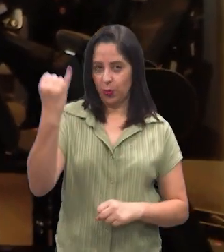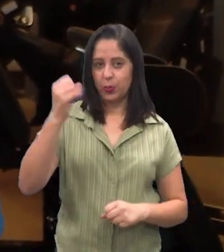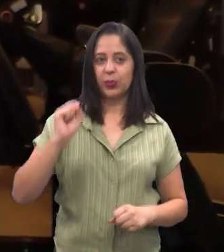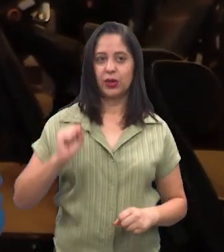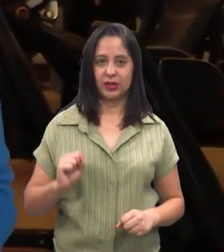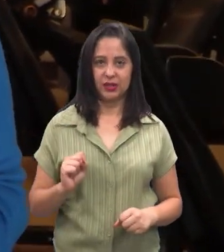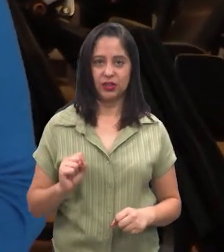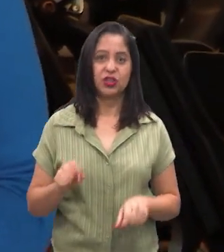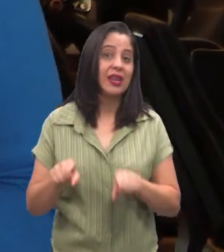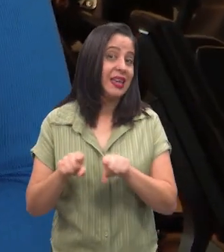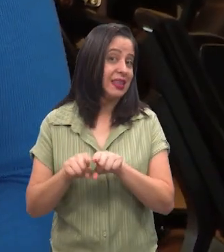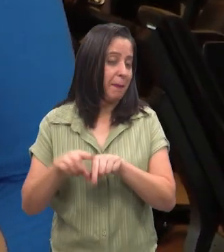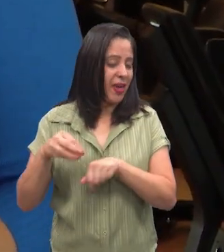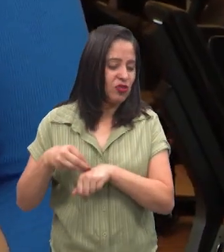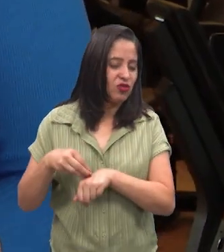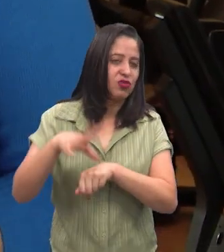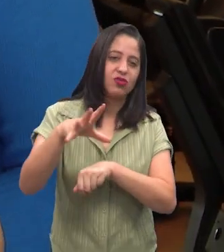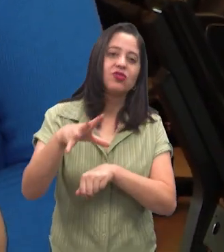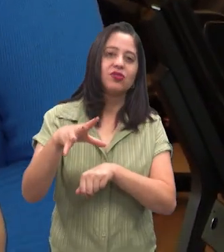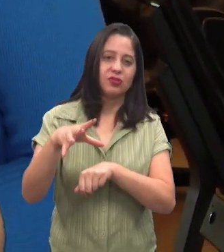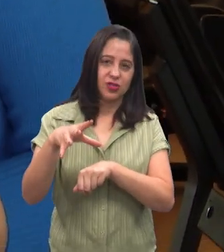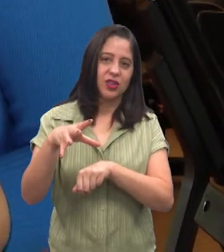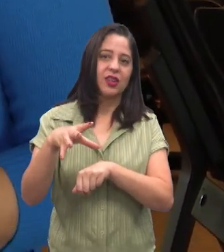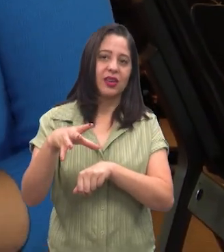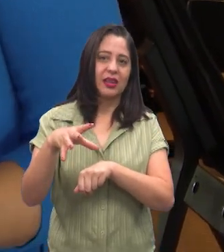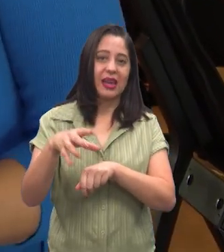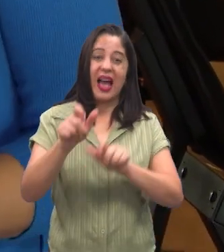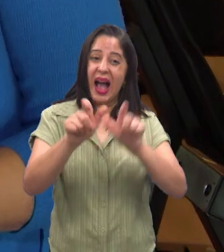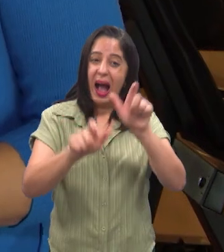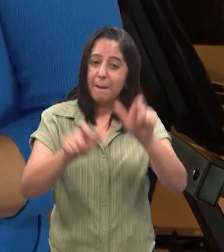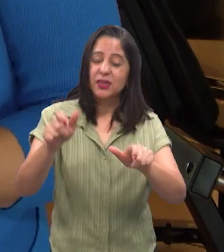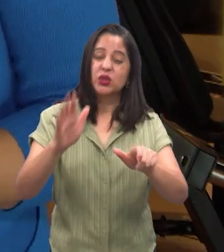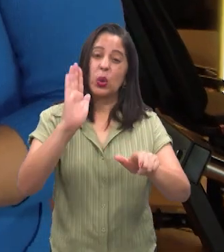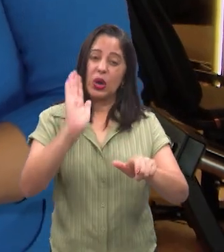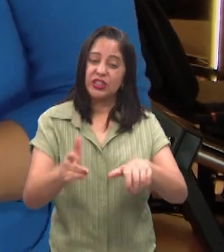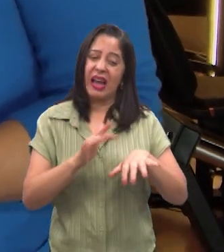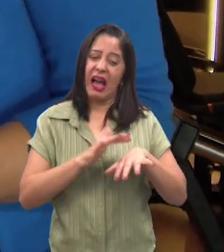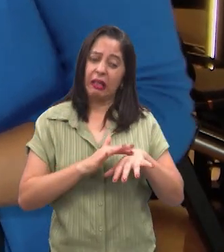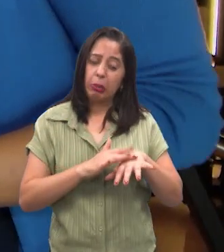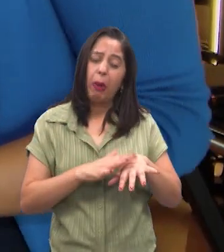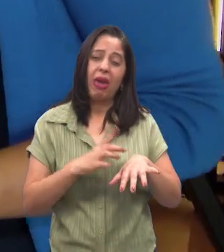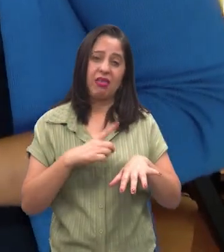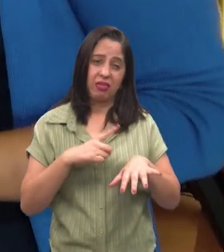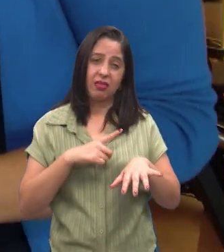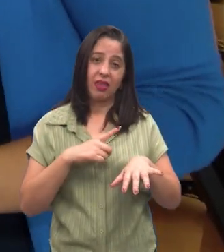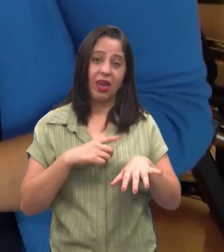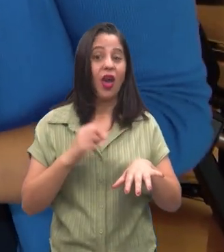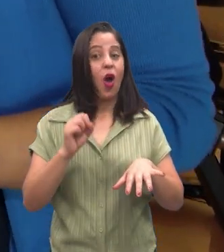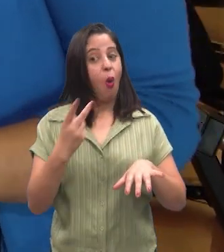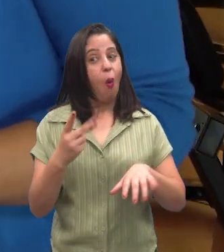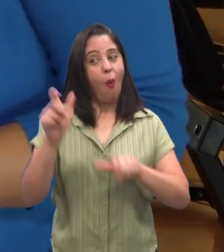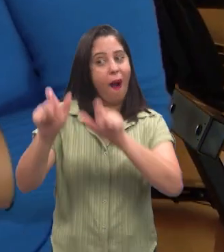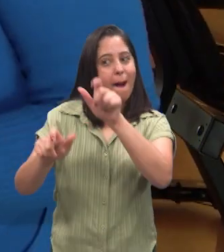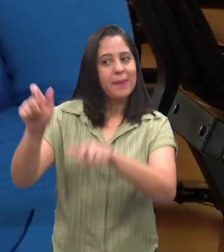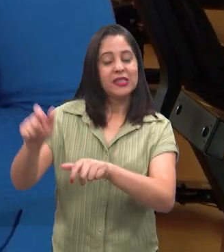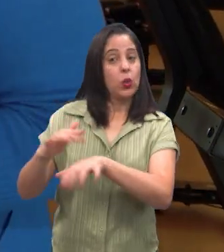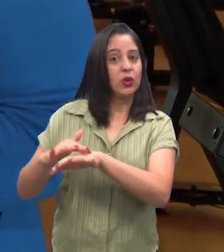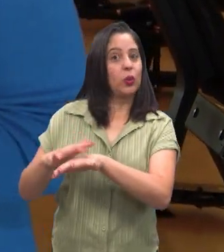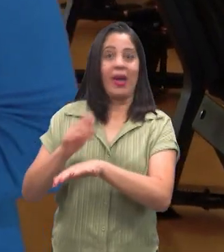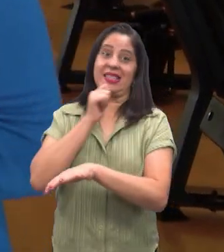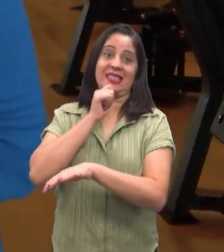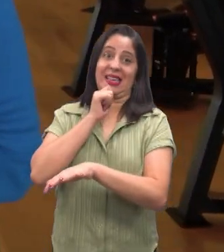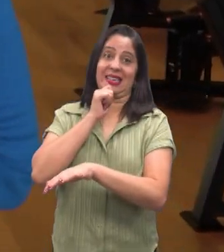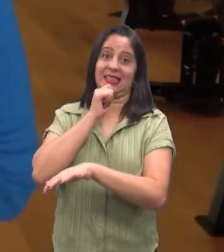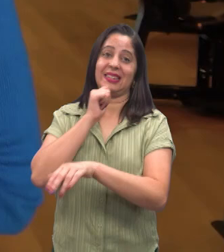e também, claro, né? Dicas aí para quem tem essa doença, né, e quer prevenir, ou para quem não tem ainda, e sim seguir essas